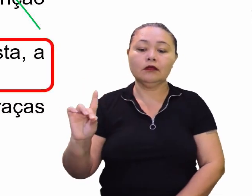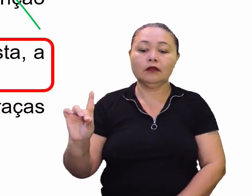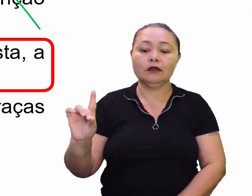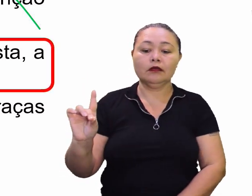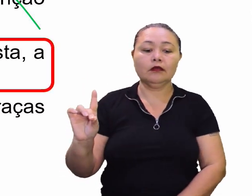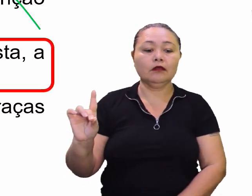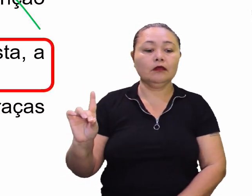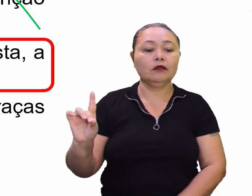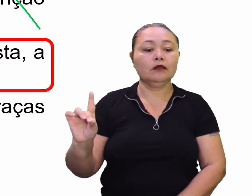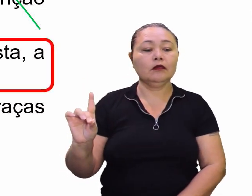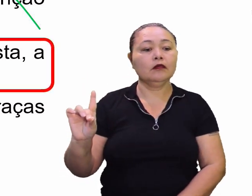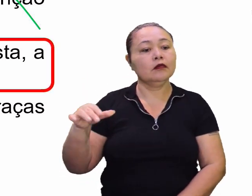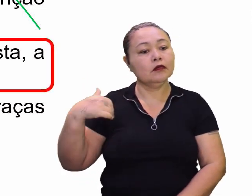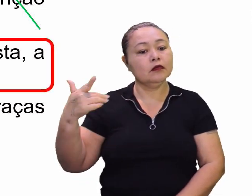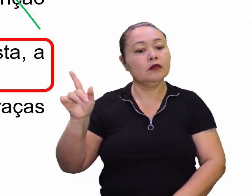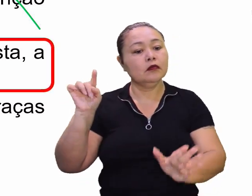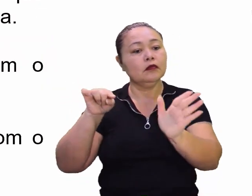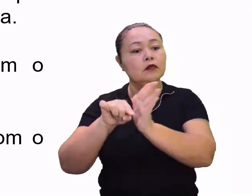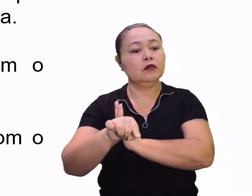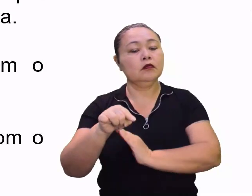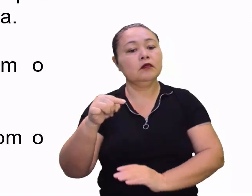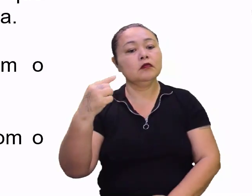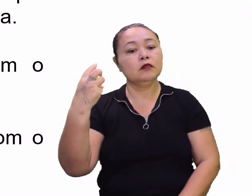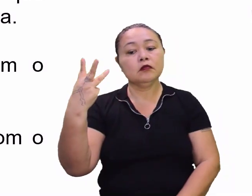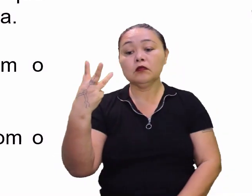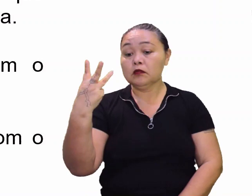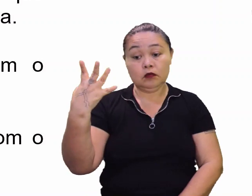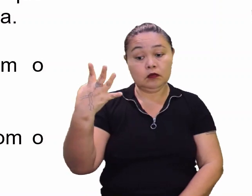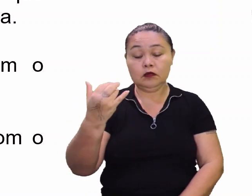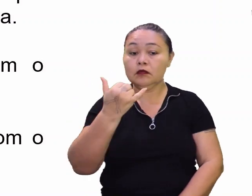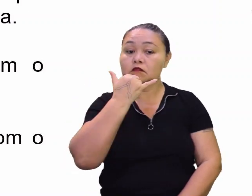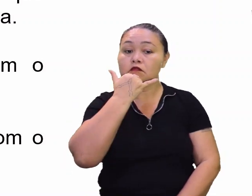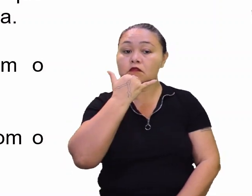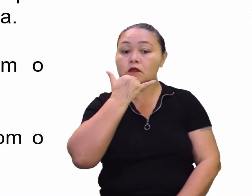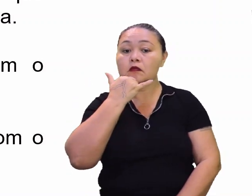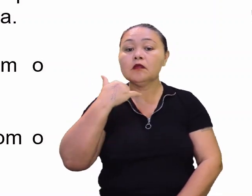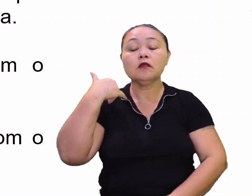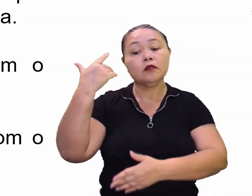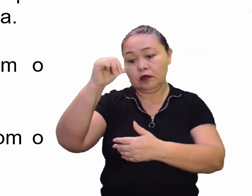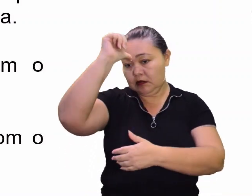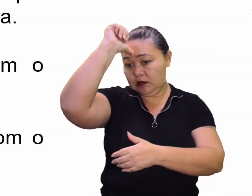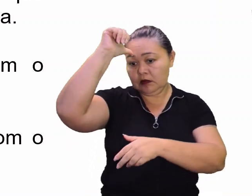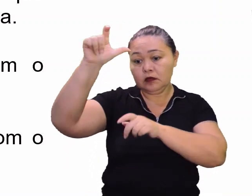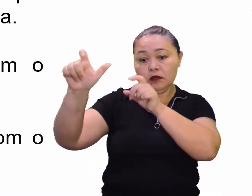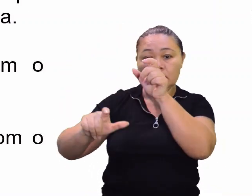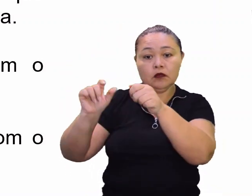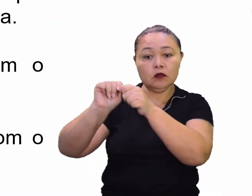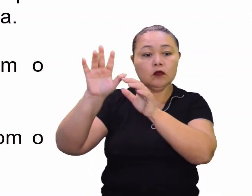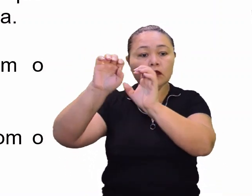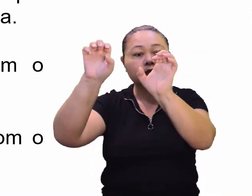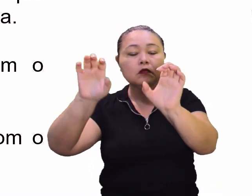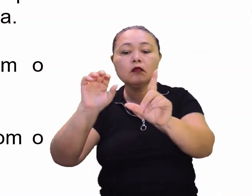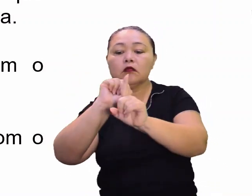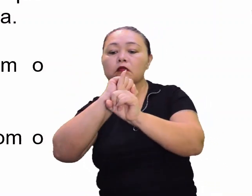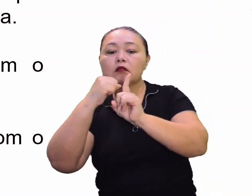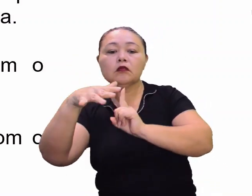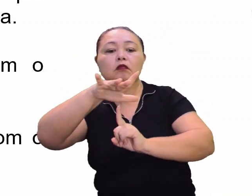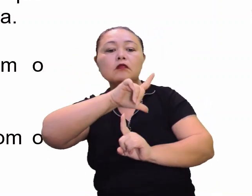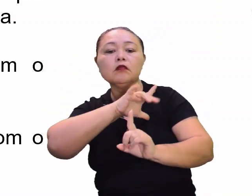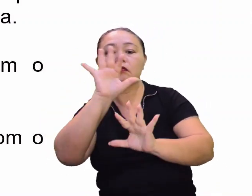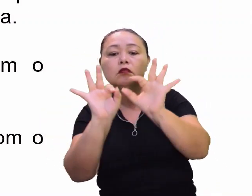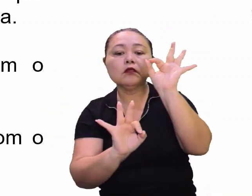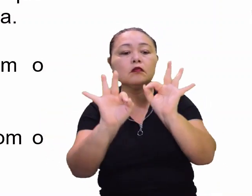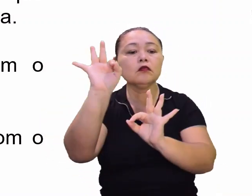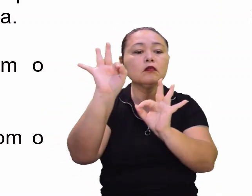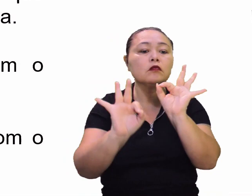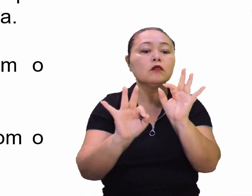D. Vamos lá, questão 3. Parabéns aí, galera. 4, né? Na civilização indiana, a estrutura social passou a ser